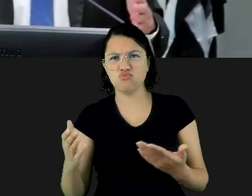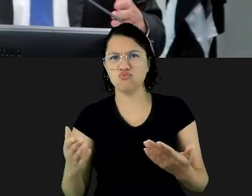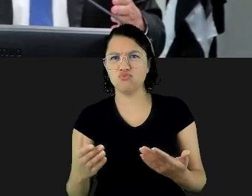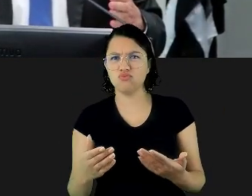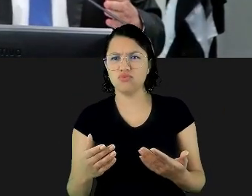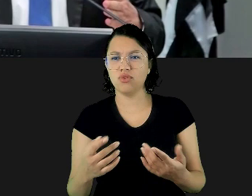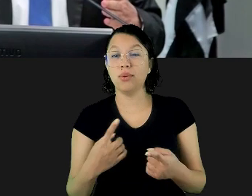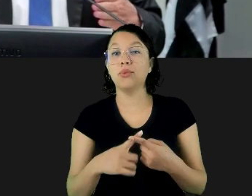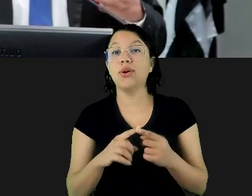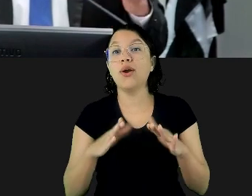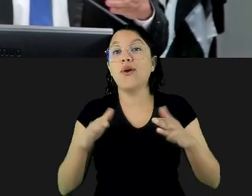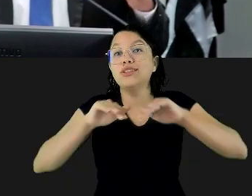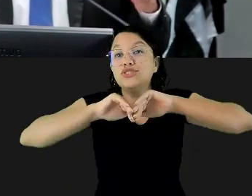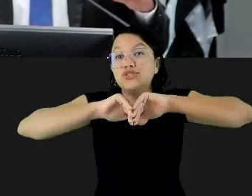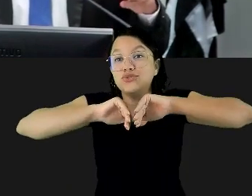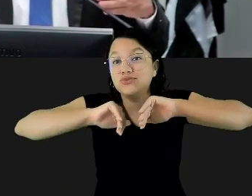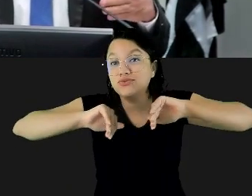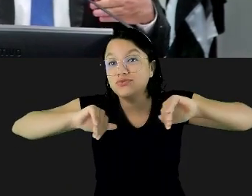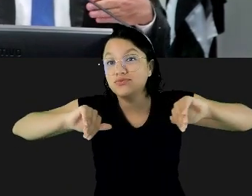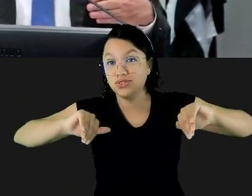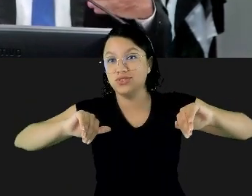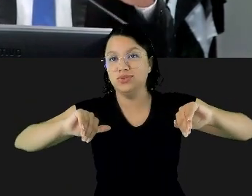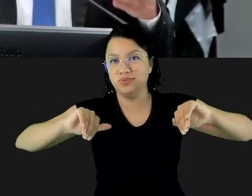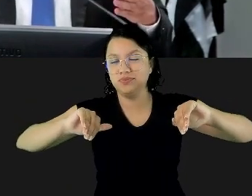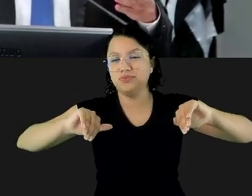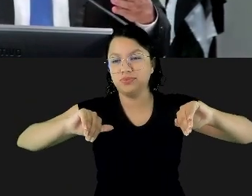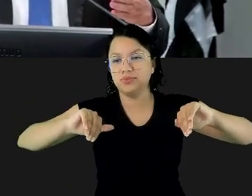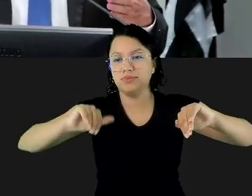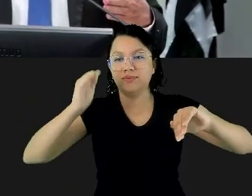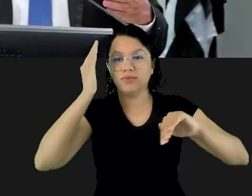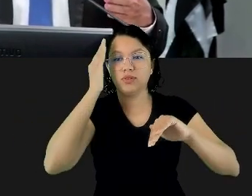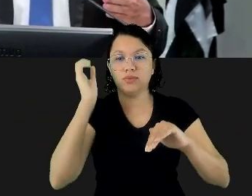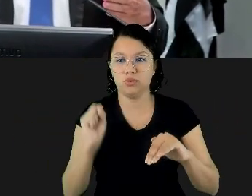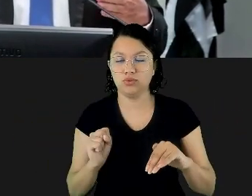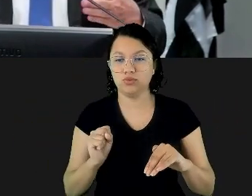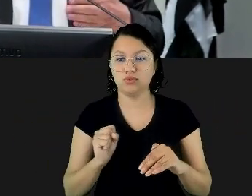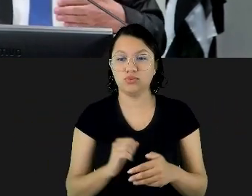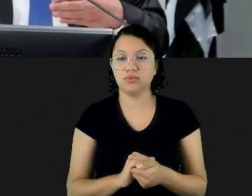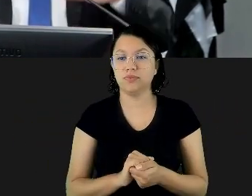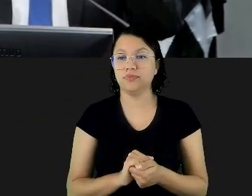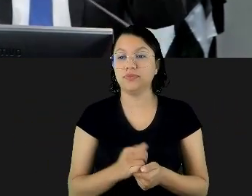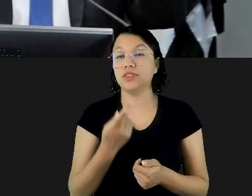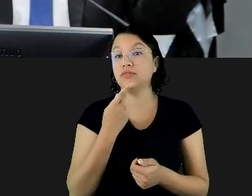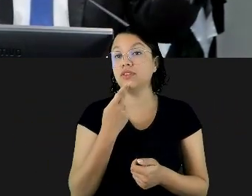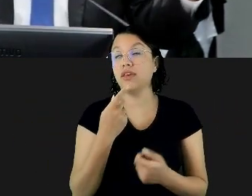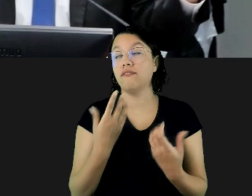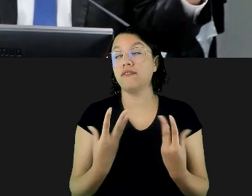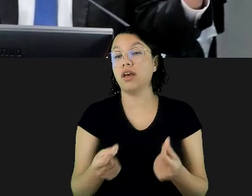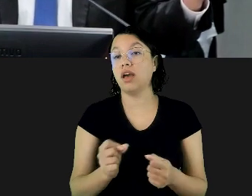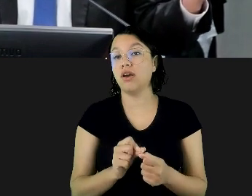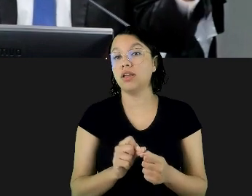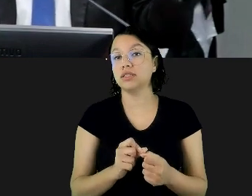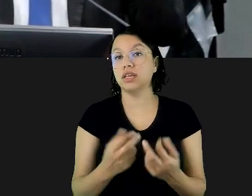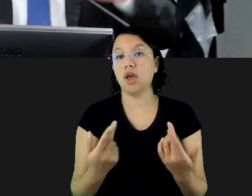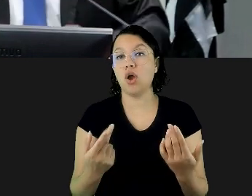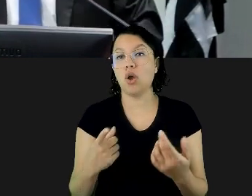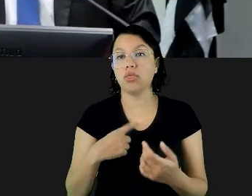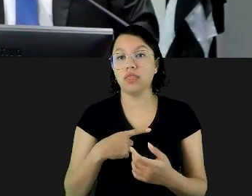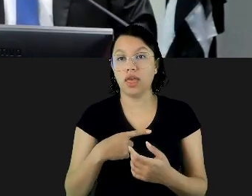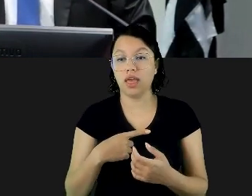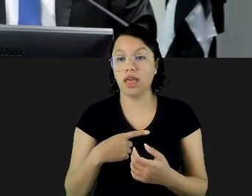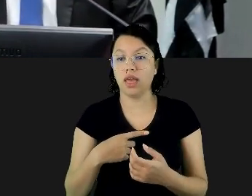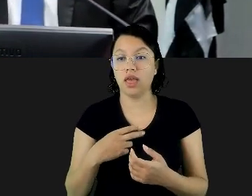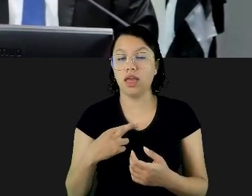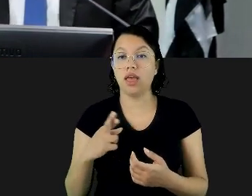dividiu, os cuiabanos, que são bem vivos, eles falaram, vamos fazer igual tem Rio Grande do Norte e Rio Grande do